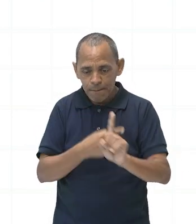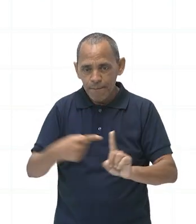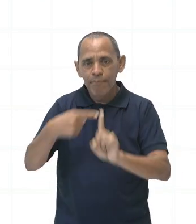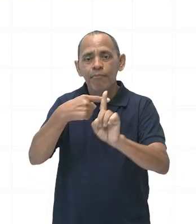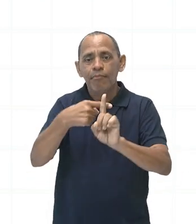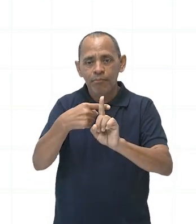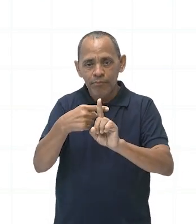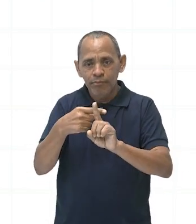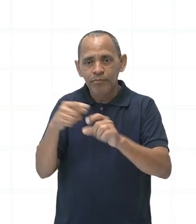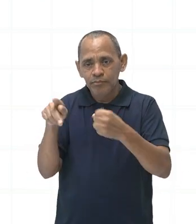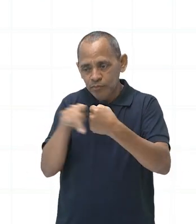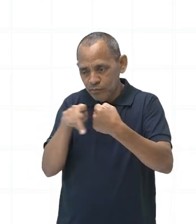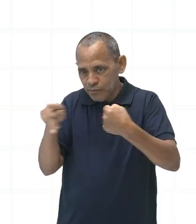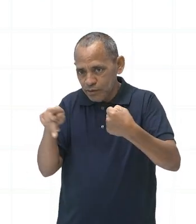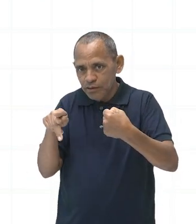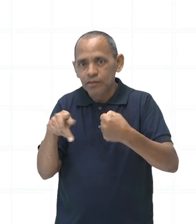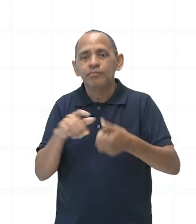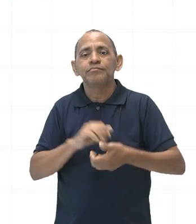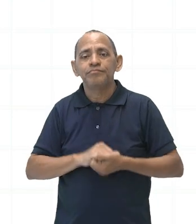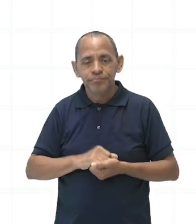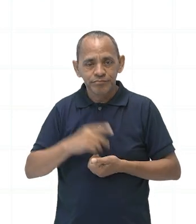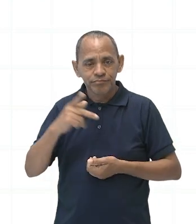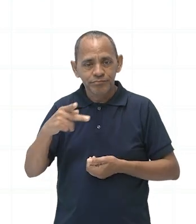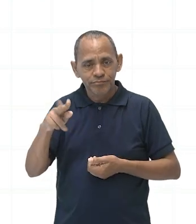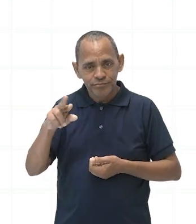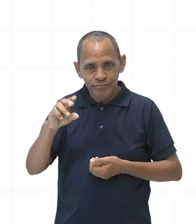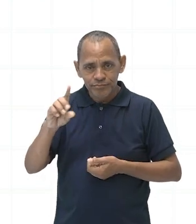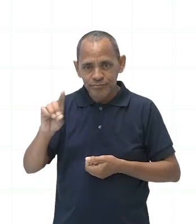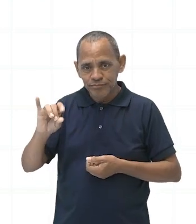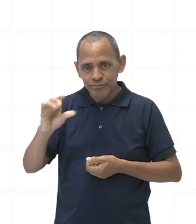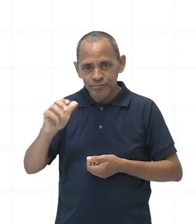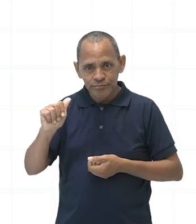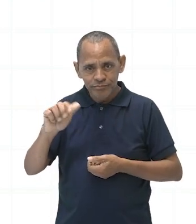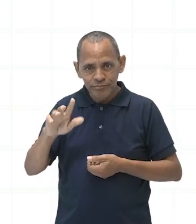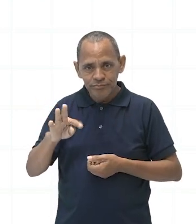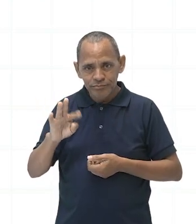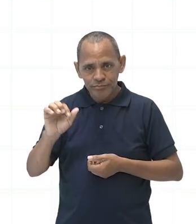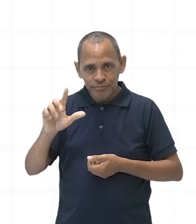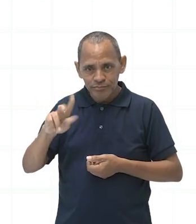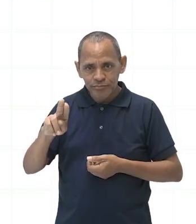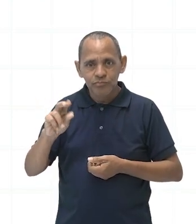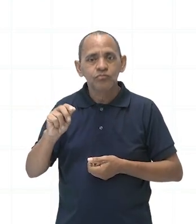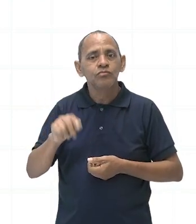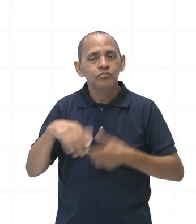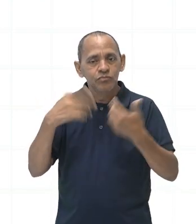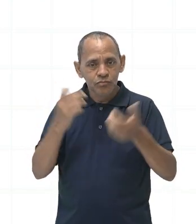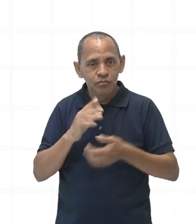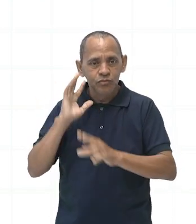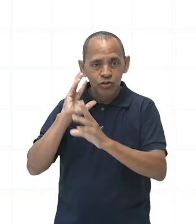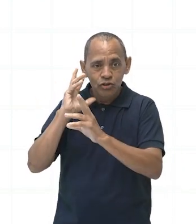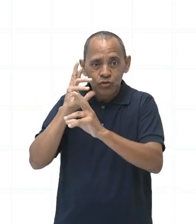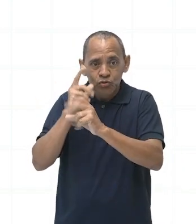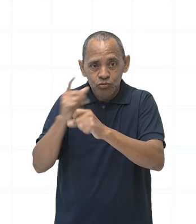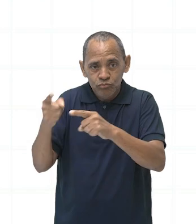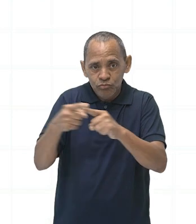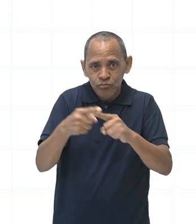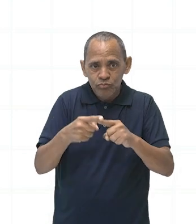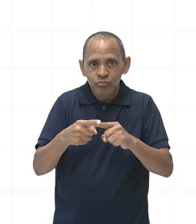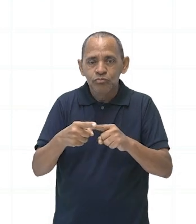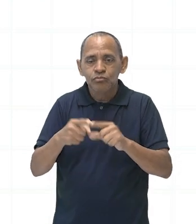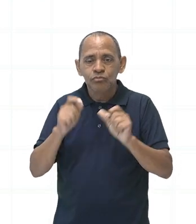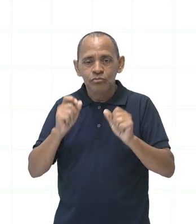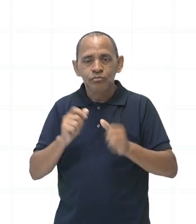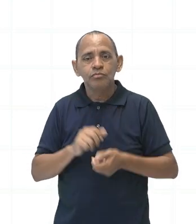meu predicado é verbo nominal. Ok? Então, assim, nós revisamos os tipos de